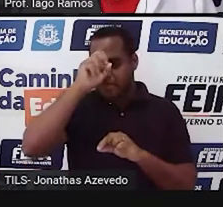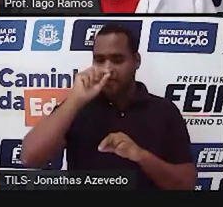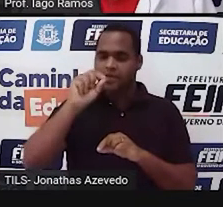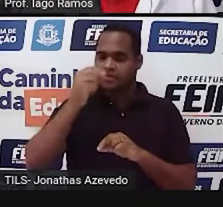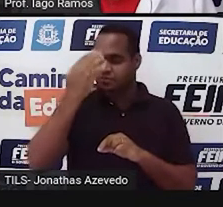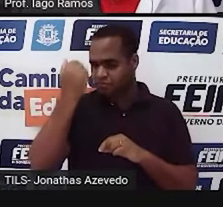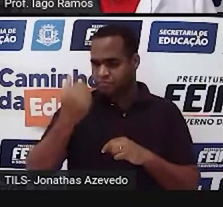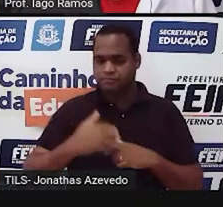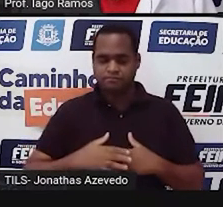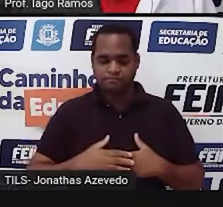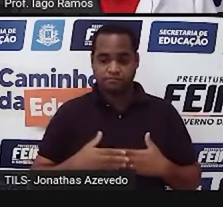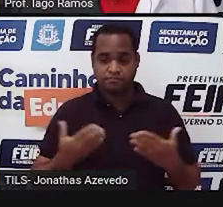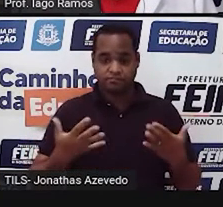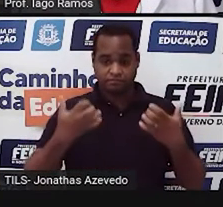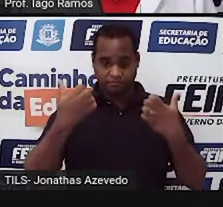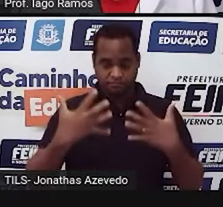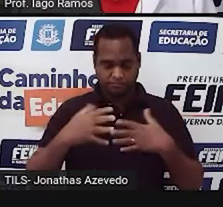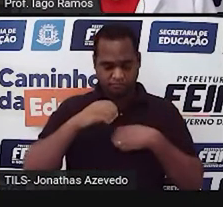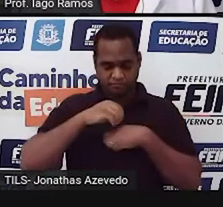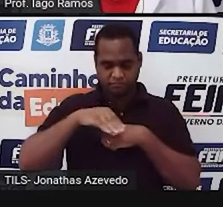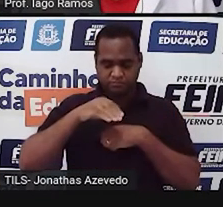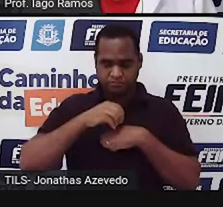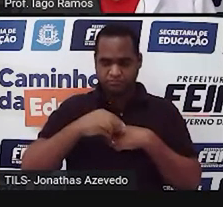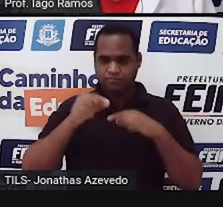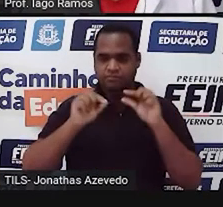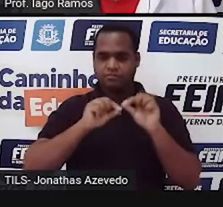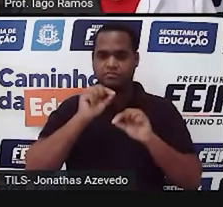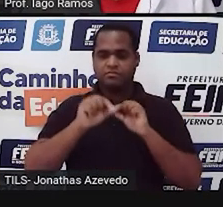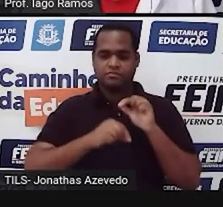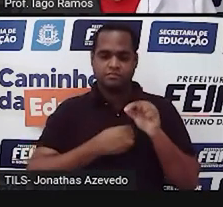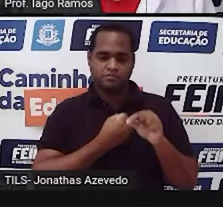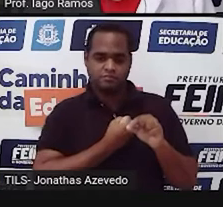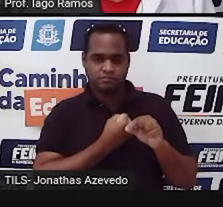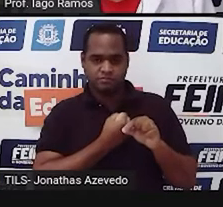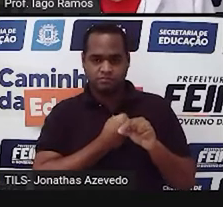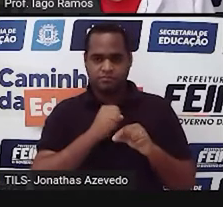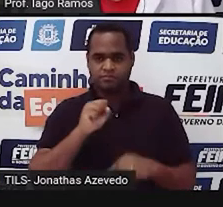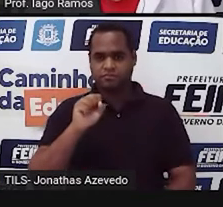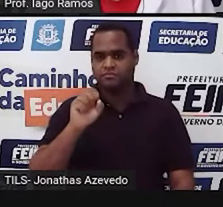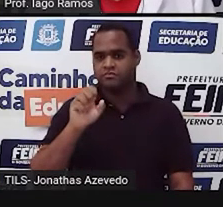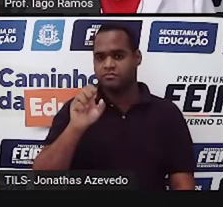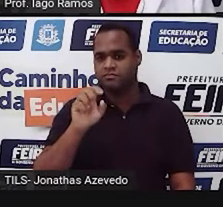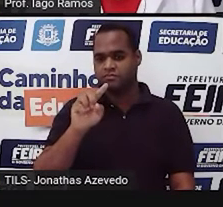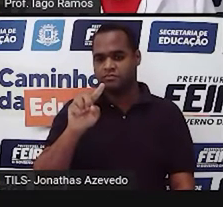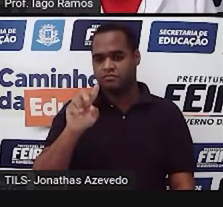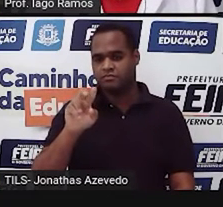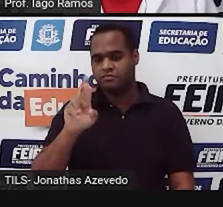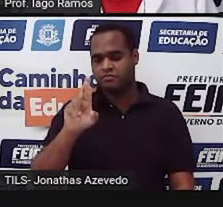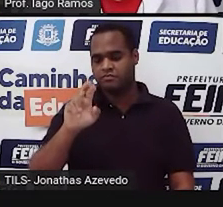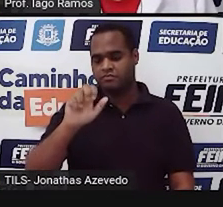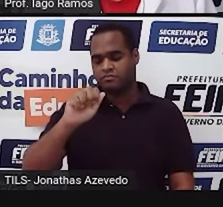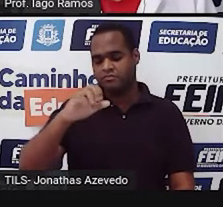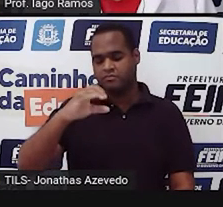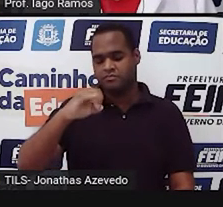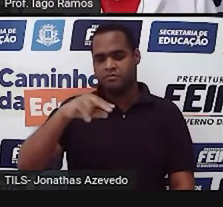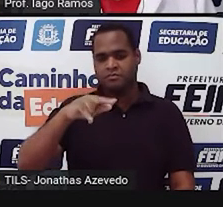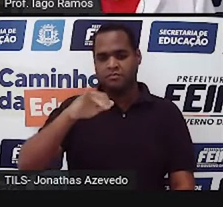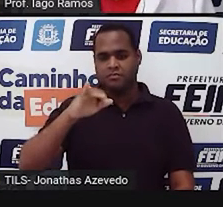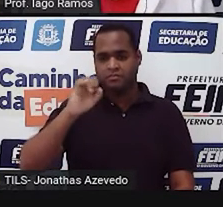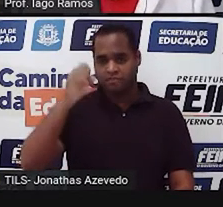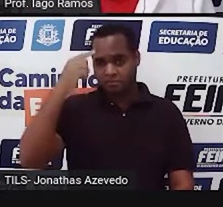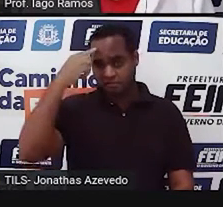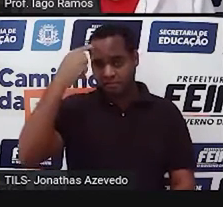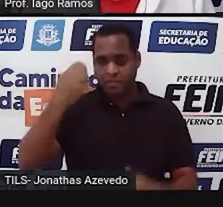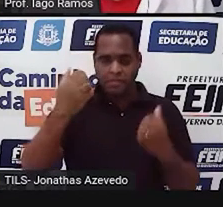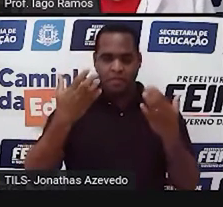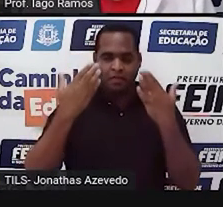a gente vai falar de números racionais não é números racionais e